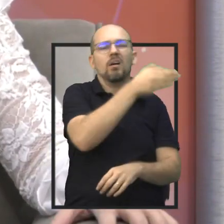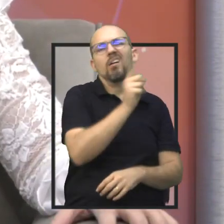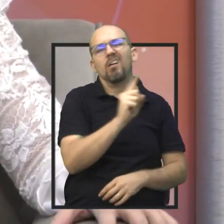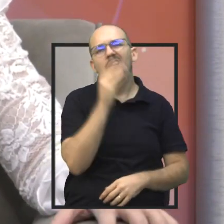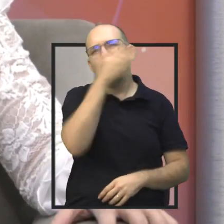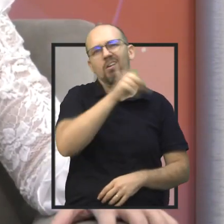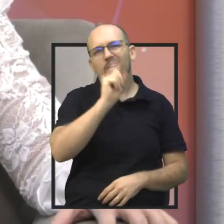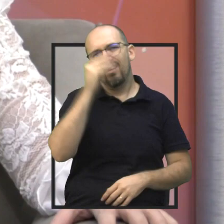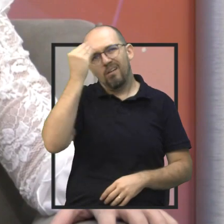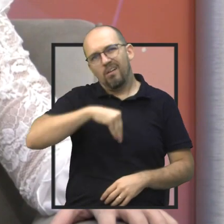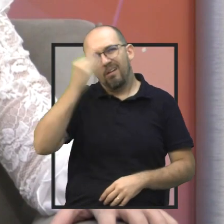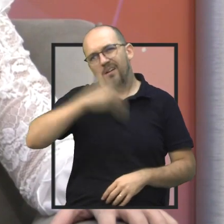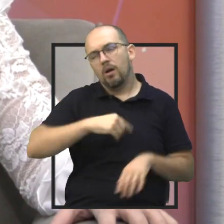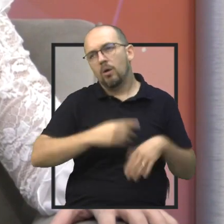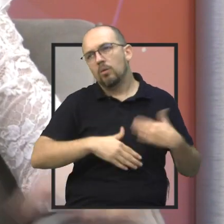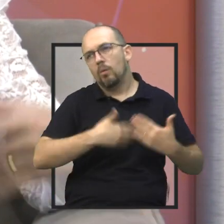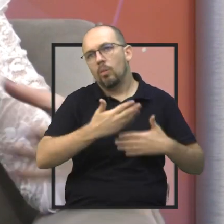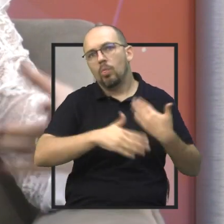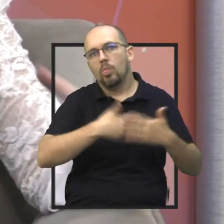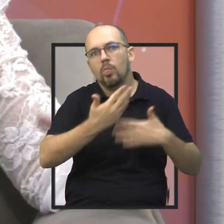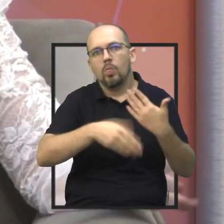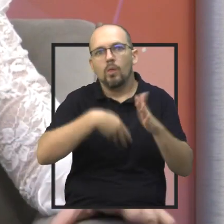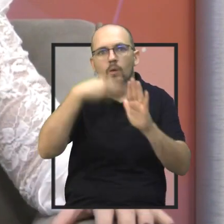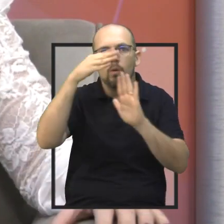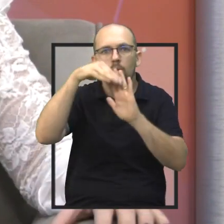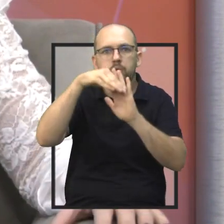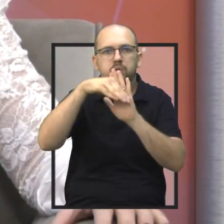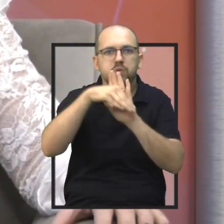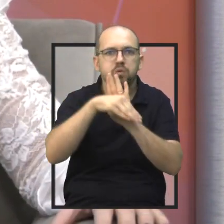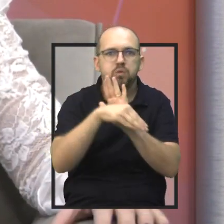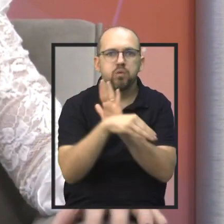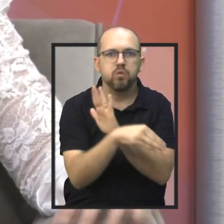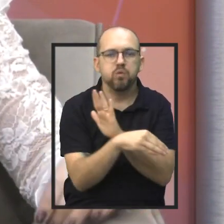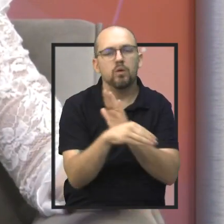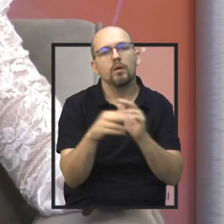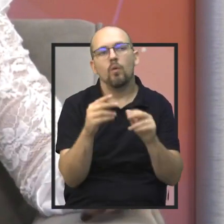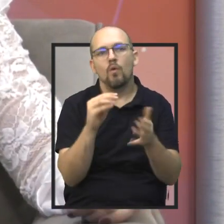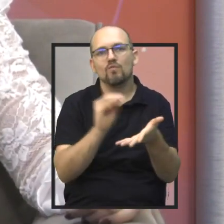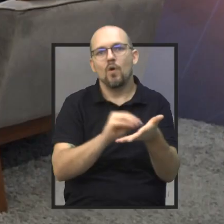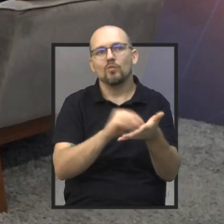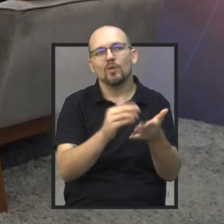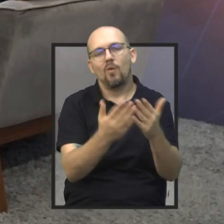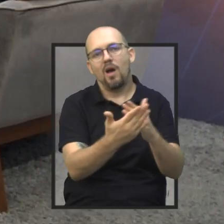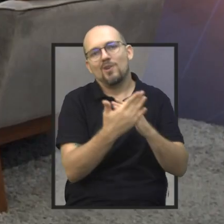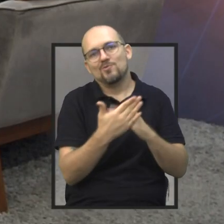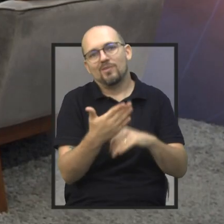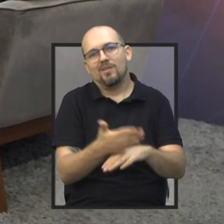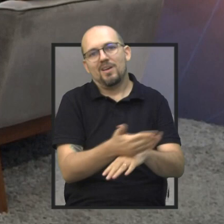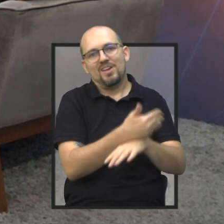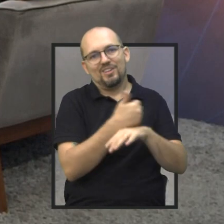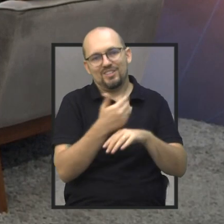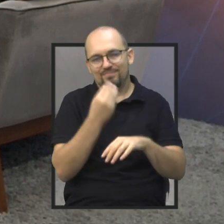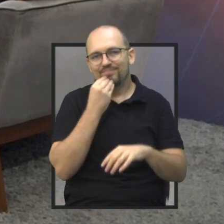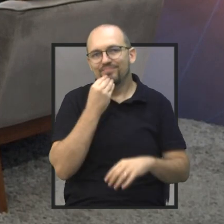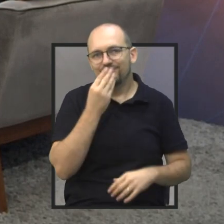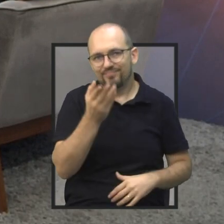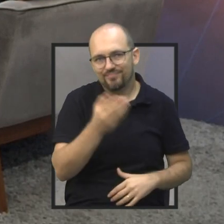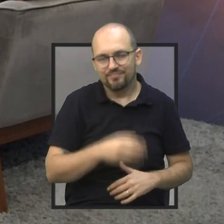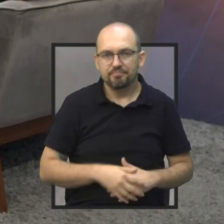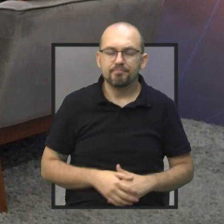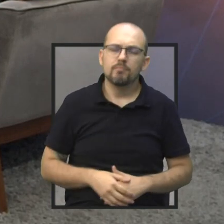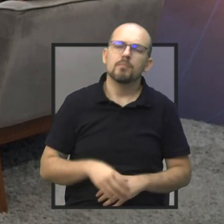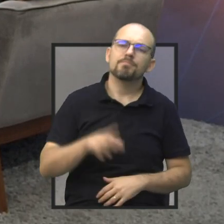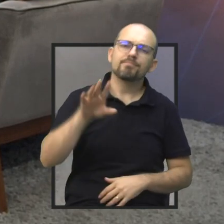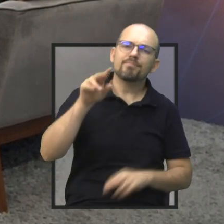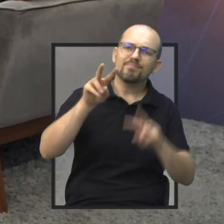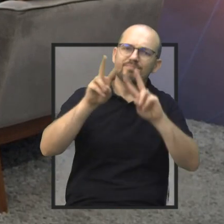acabou dando oportunidade para uma complicação pela automedicação e por não procurar ajuda. E falando isso sobre as